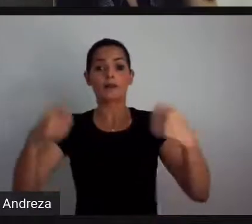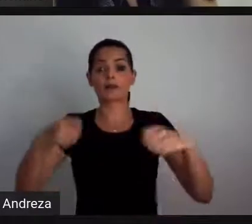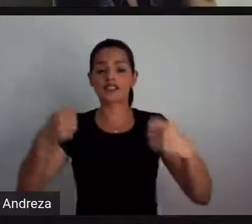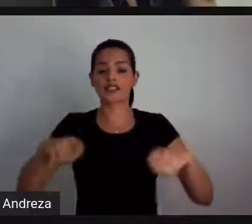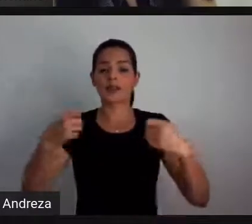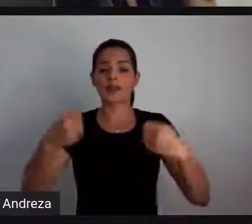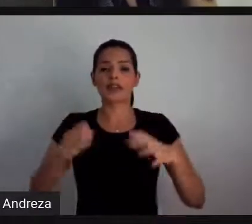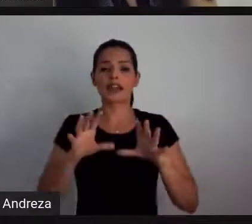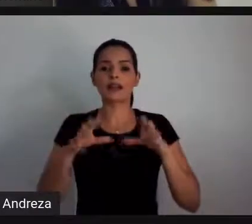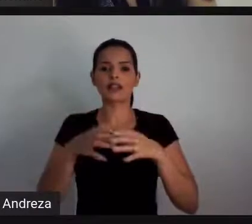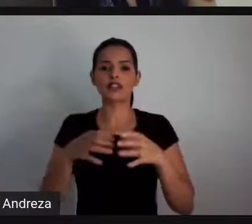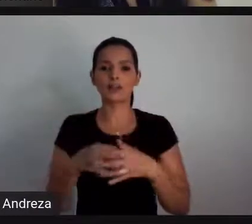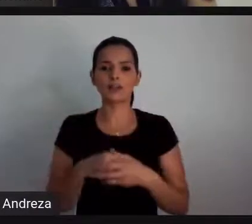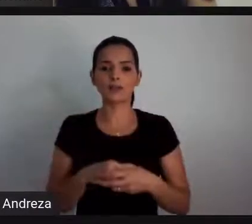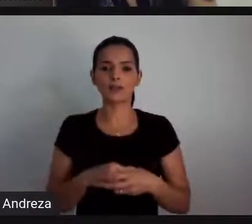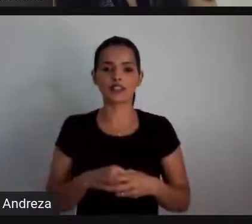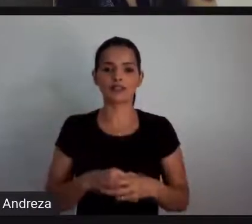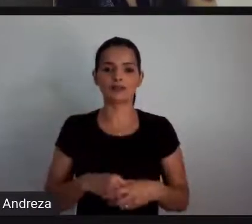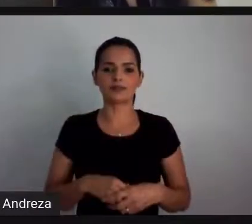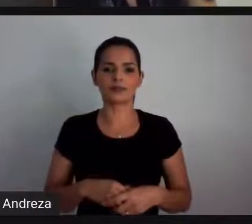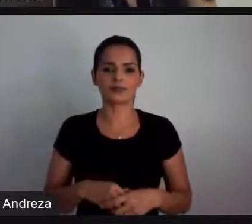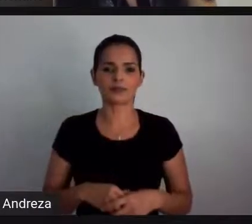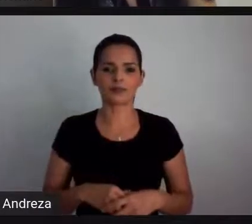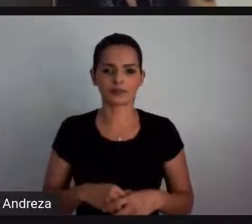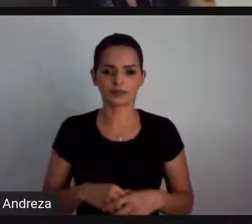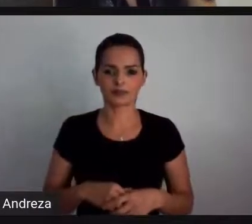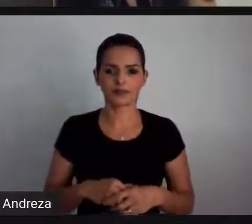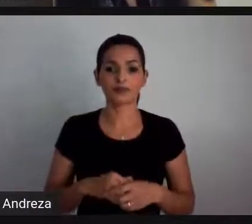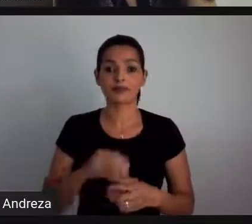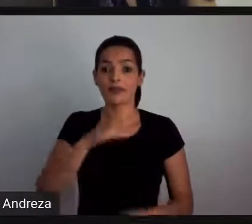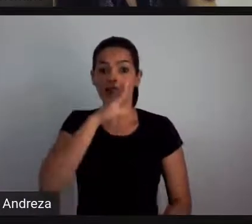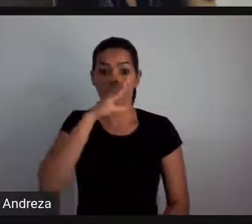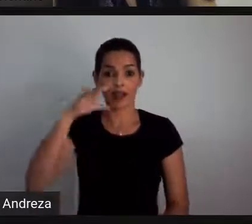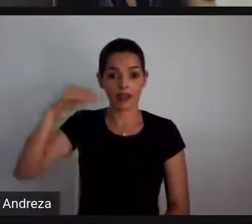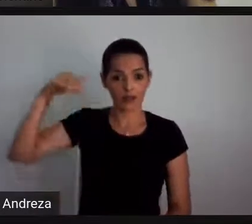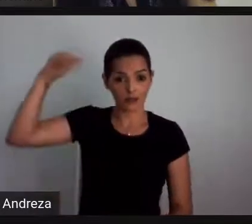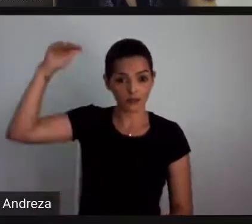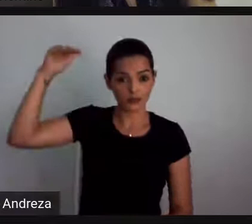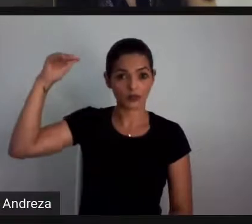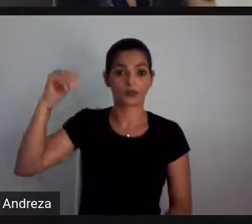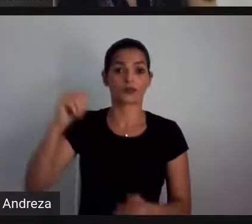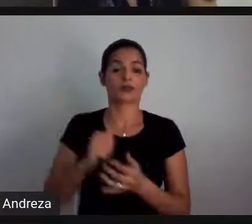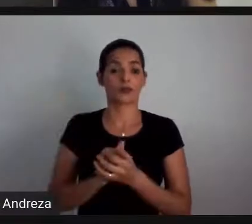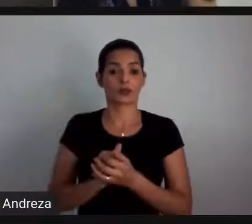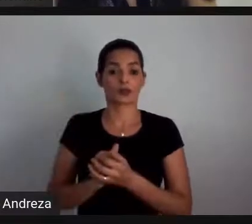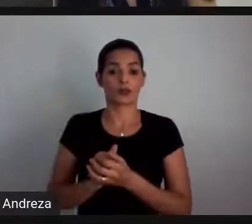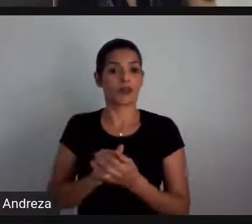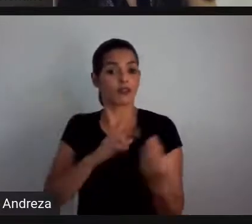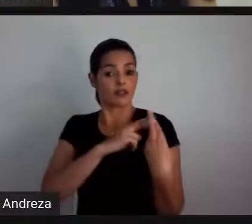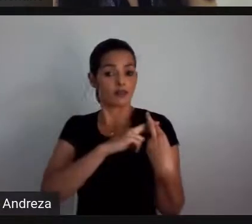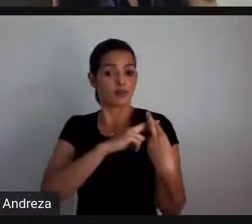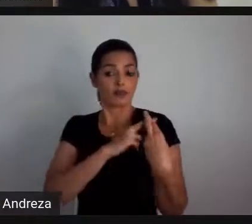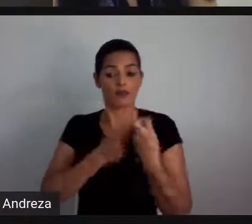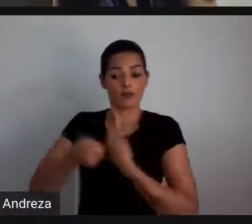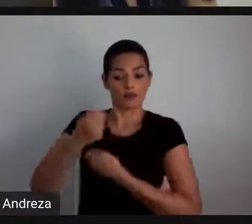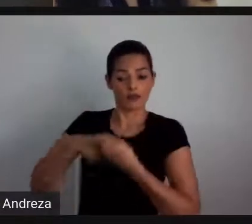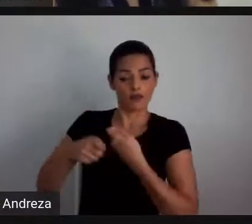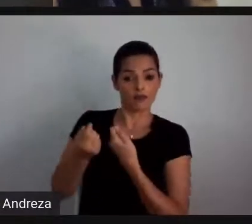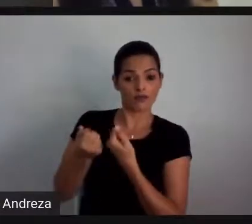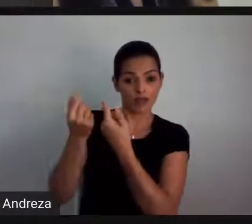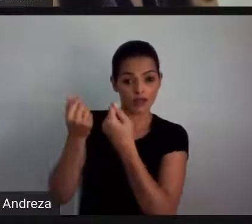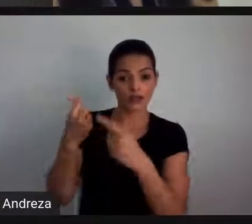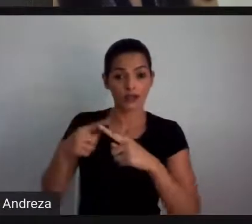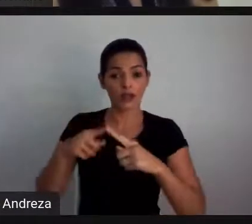sabe? Assumir isso é seu, você é um adulto. O adulto cuida das próprias finanças, né? Então, mesmo que às vezes a